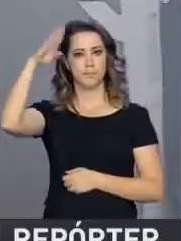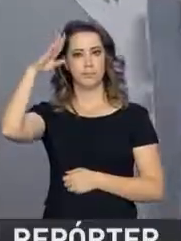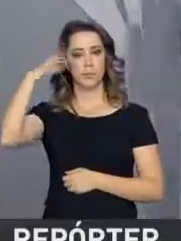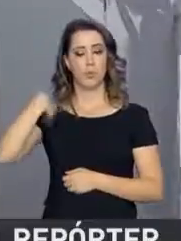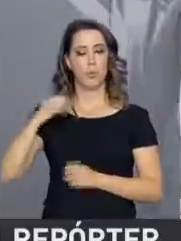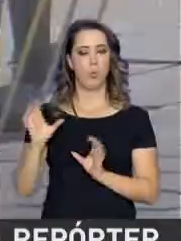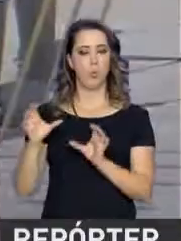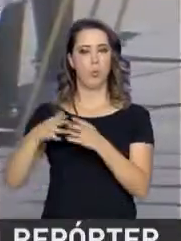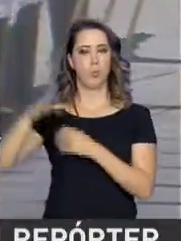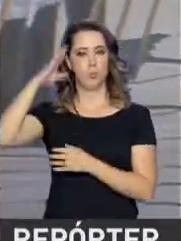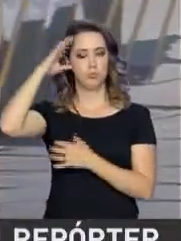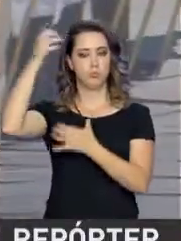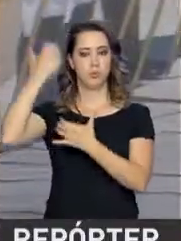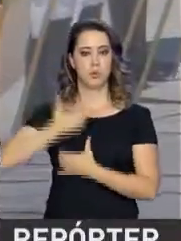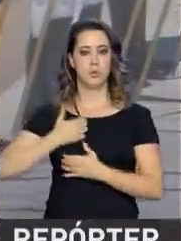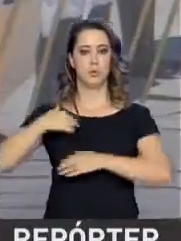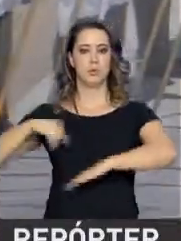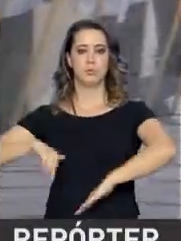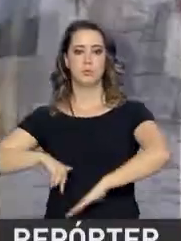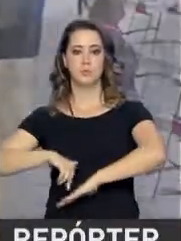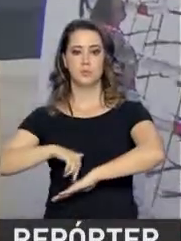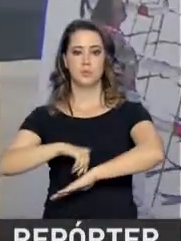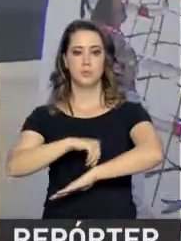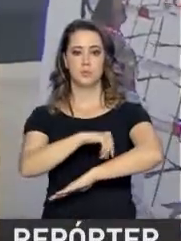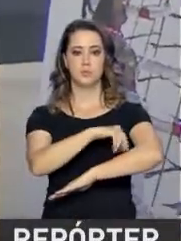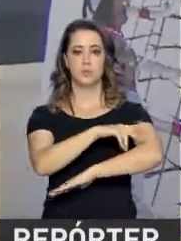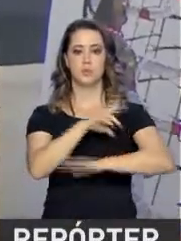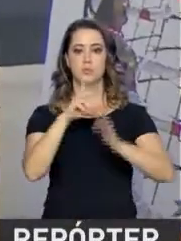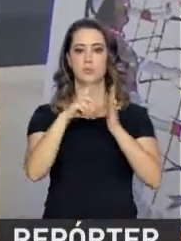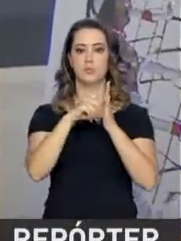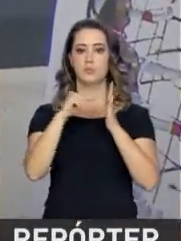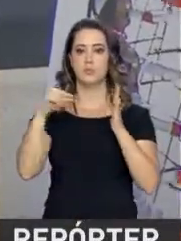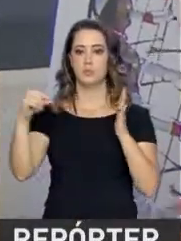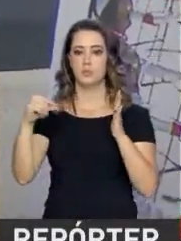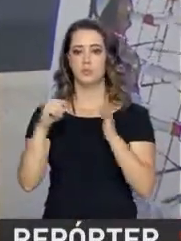militares e subiu a rampa do palácio do planalto